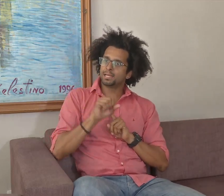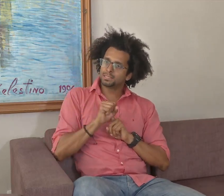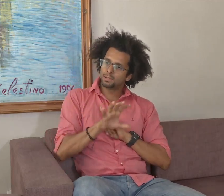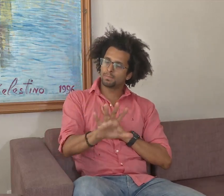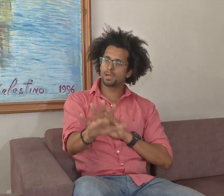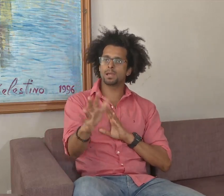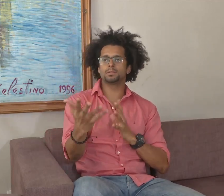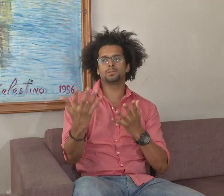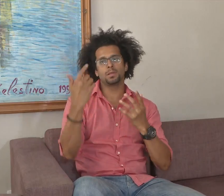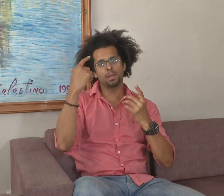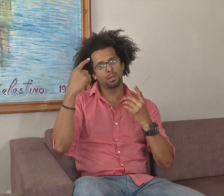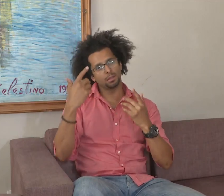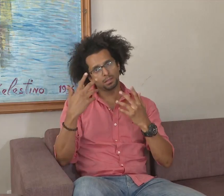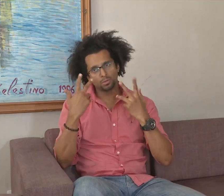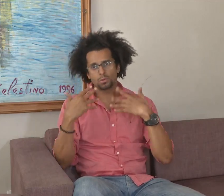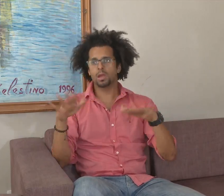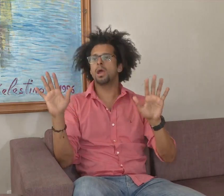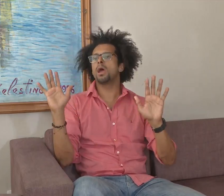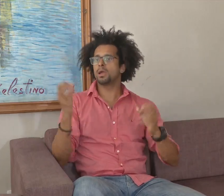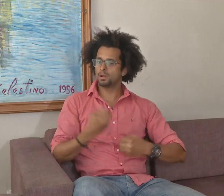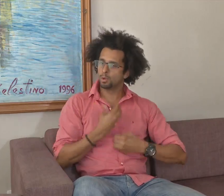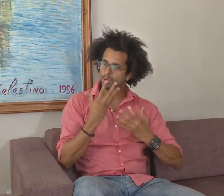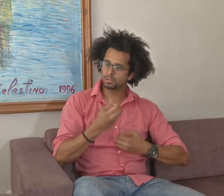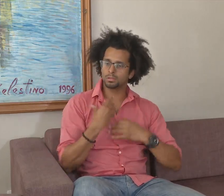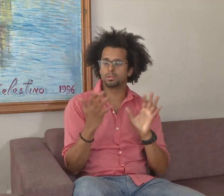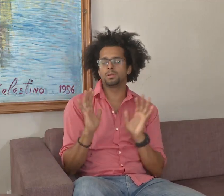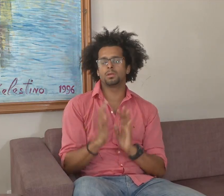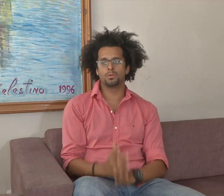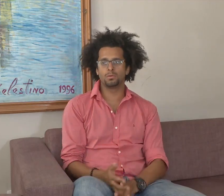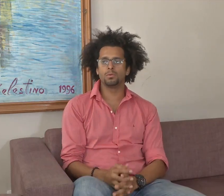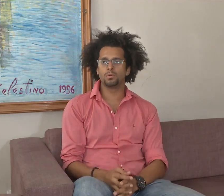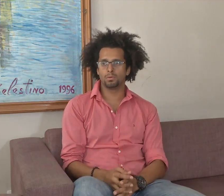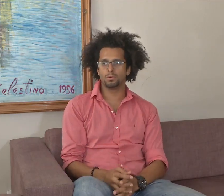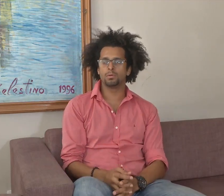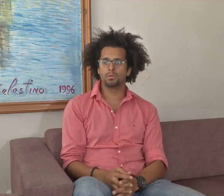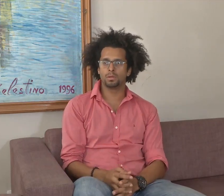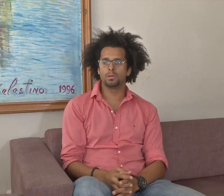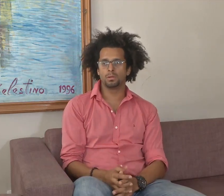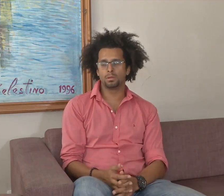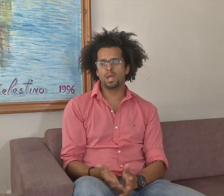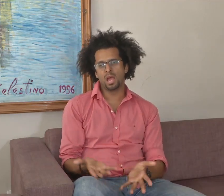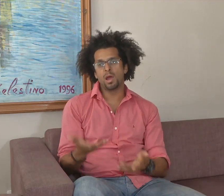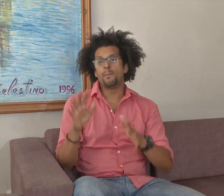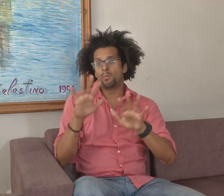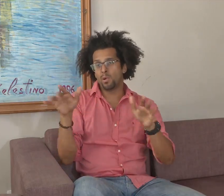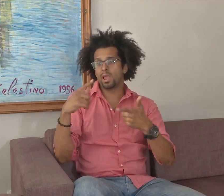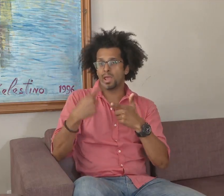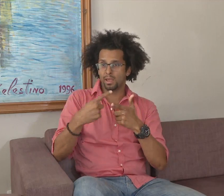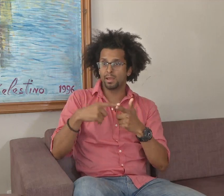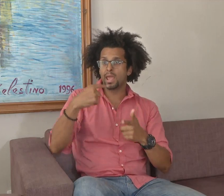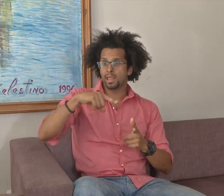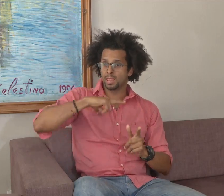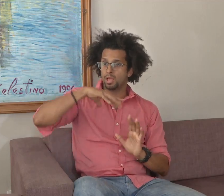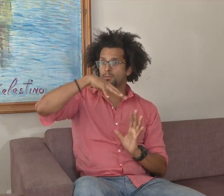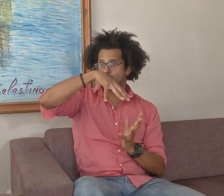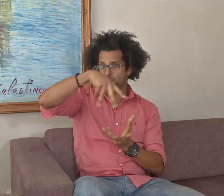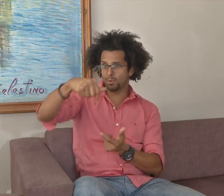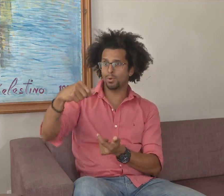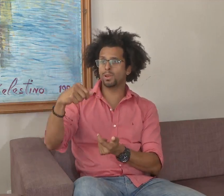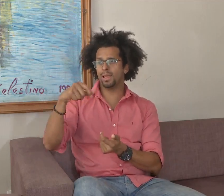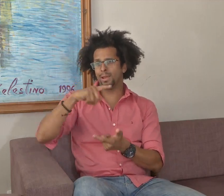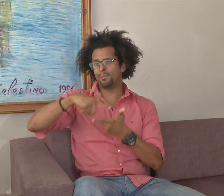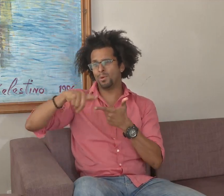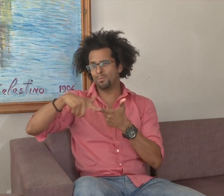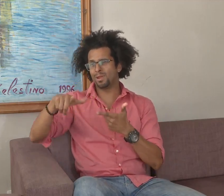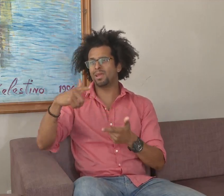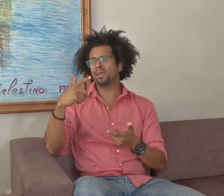inspiração para conseguir vendo o lado positivo e a produção. Porque no mundo nós